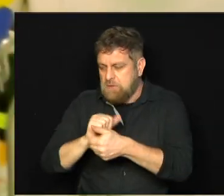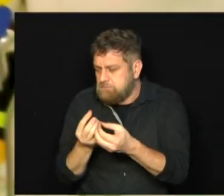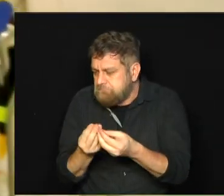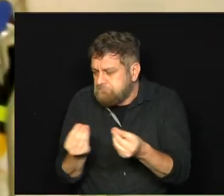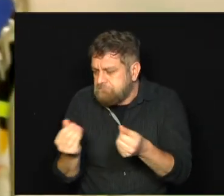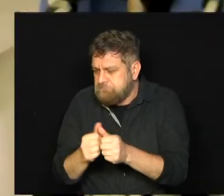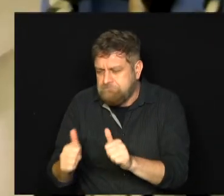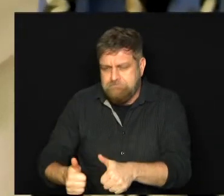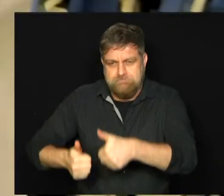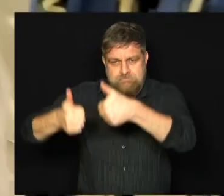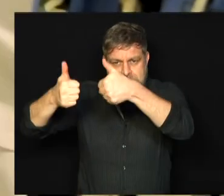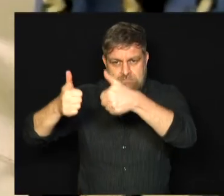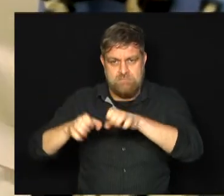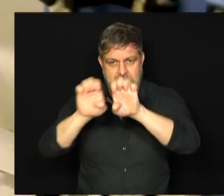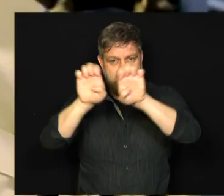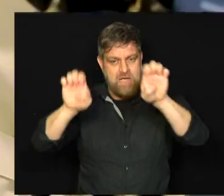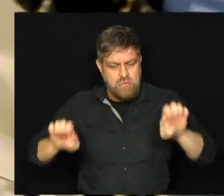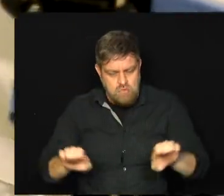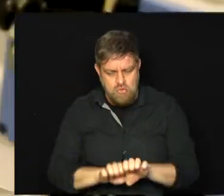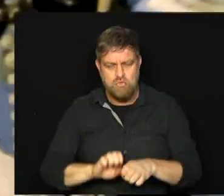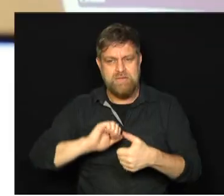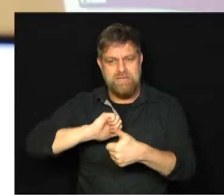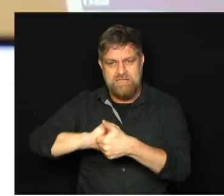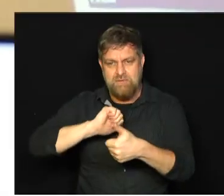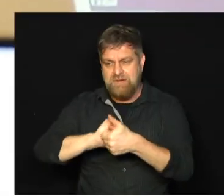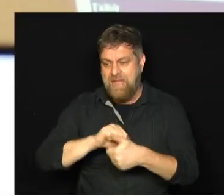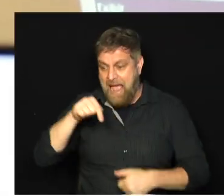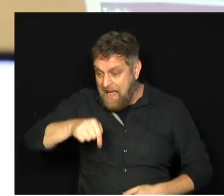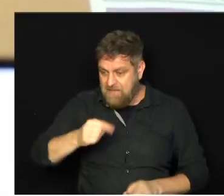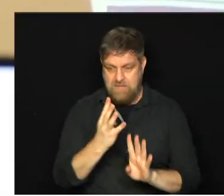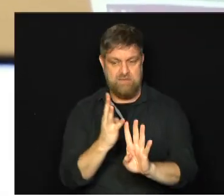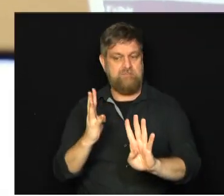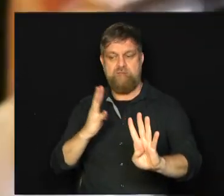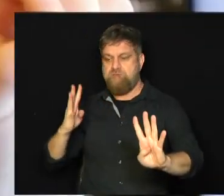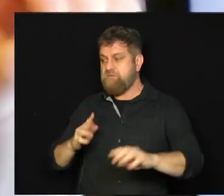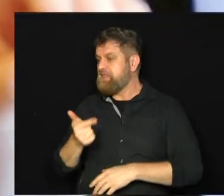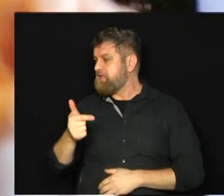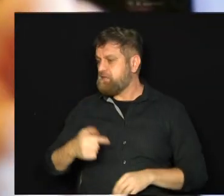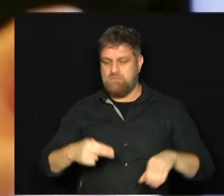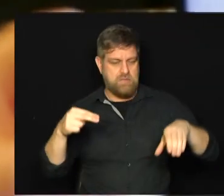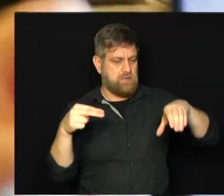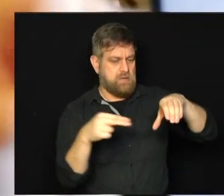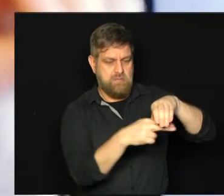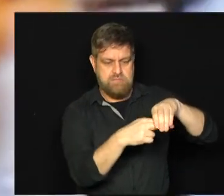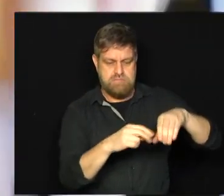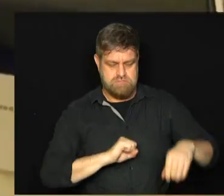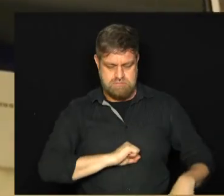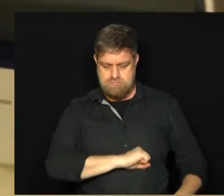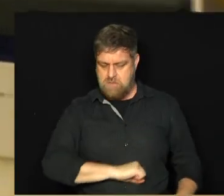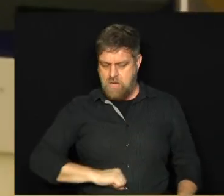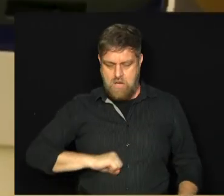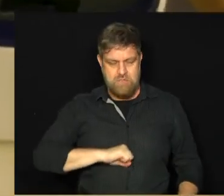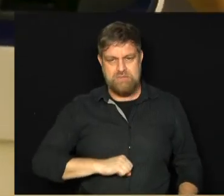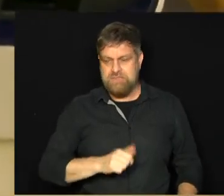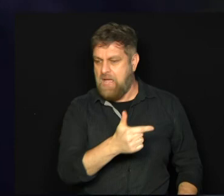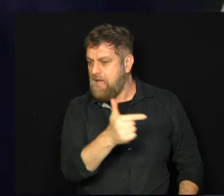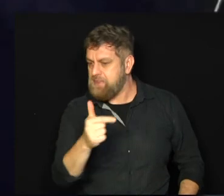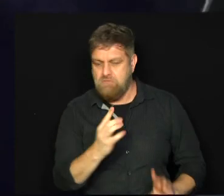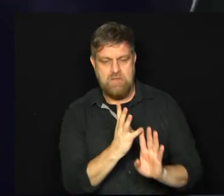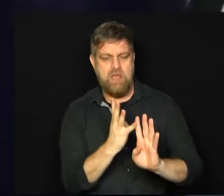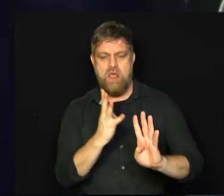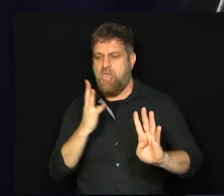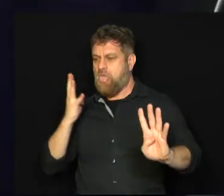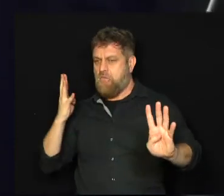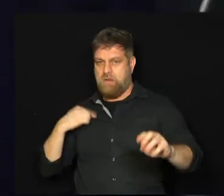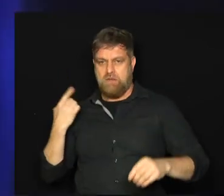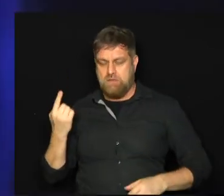qualidade, infraestrutura de qualidade, não tem fila de espera para tomografia, para ressonância. Examinamos tudo que